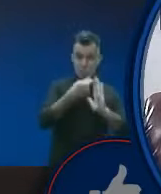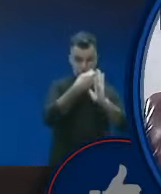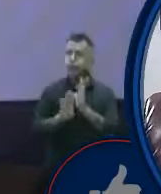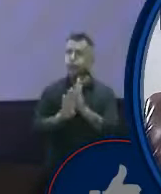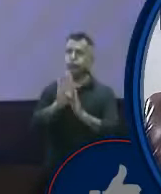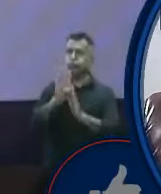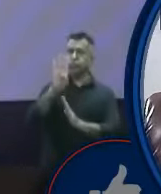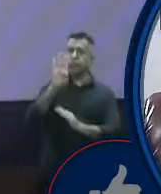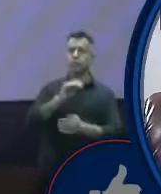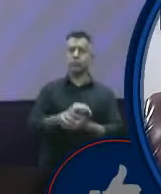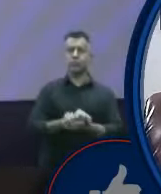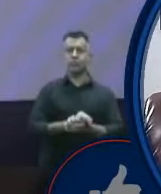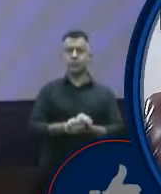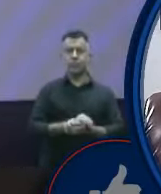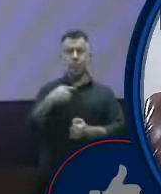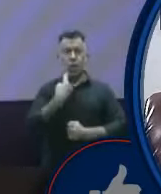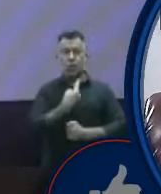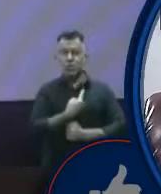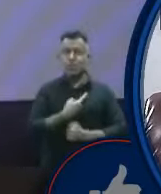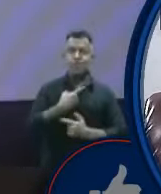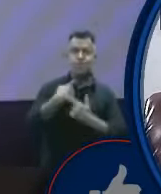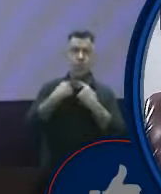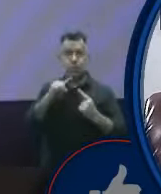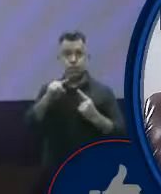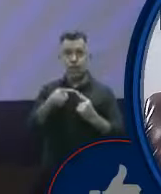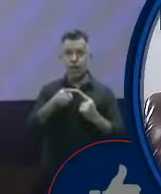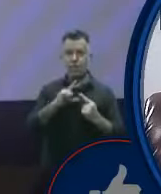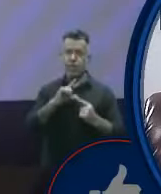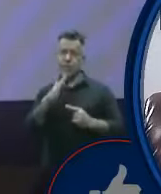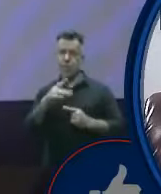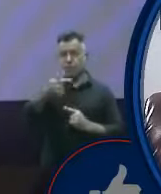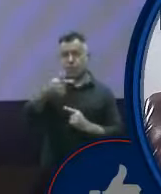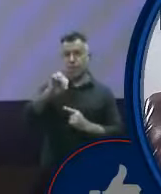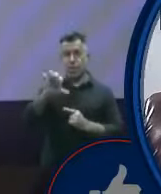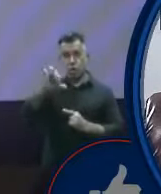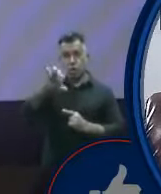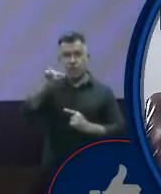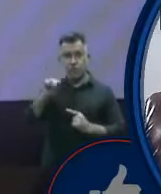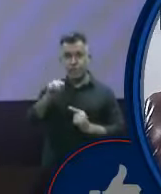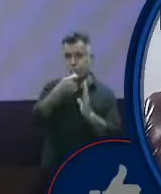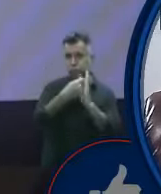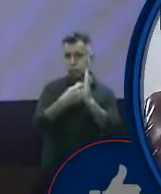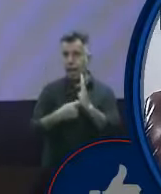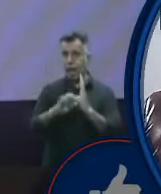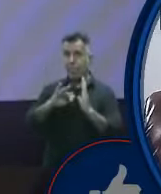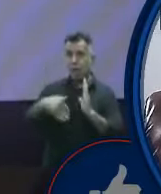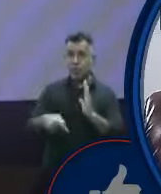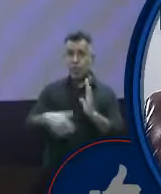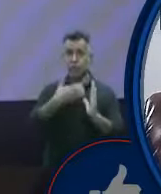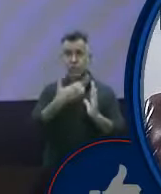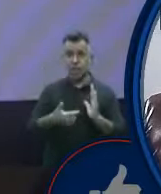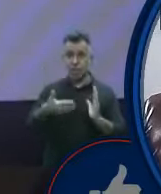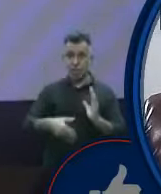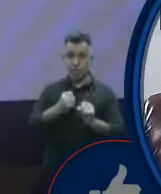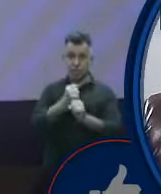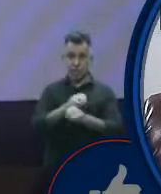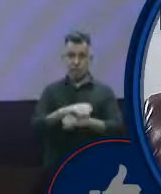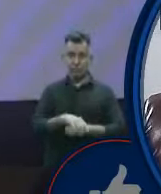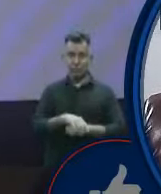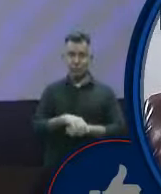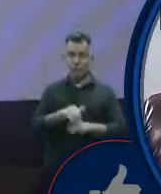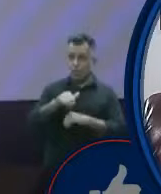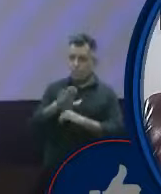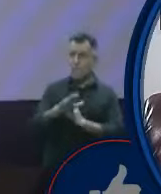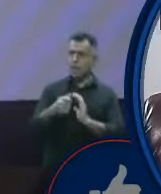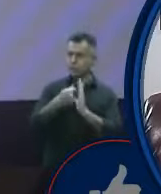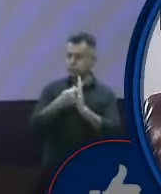continua crescendo. Nossa expectativa é ter entre 70 a 90 mil sellers até o final desse ano. Com mais sellers